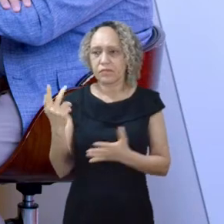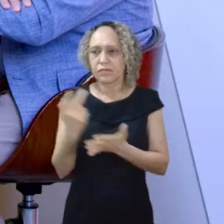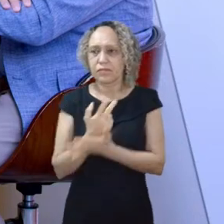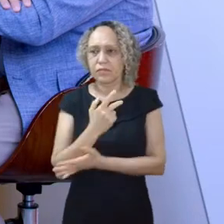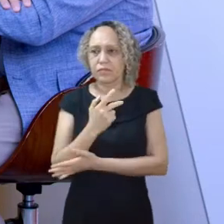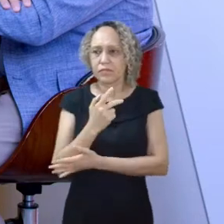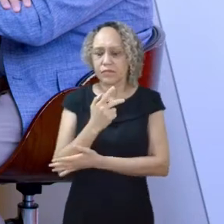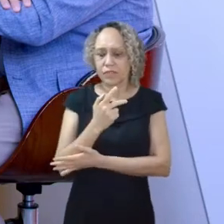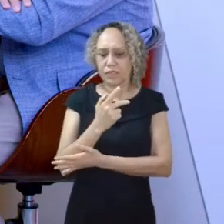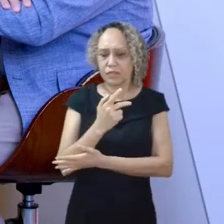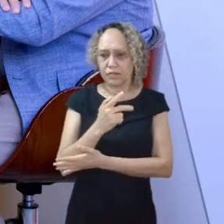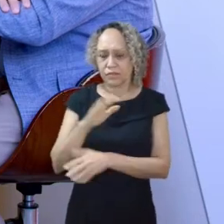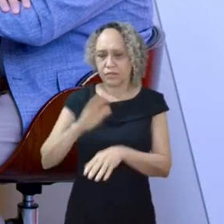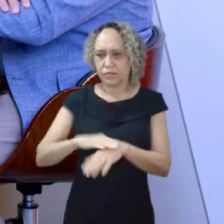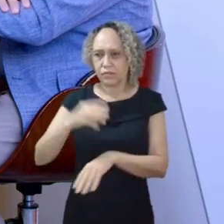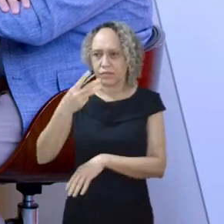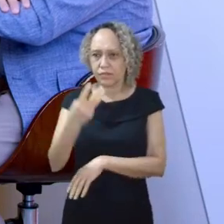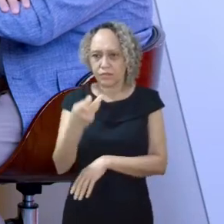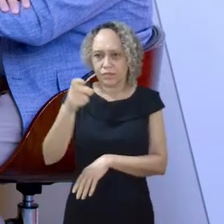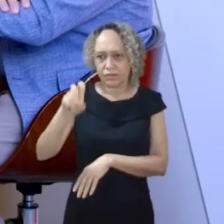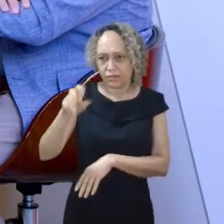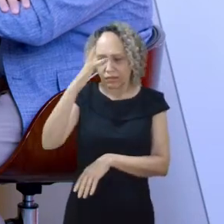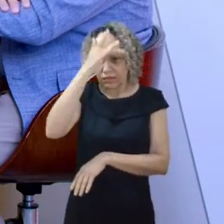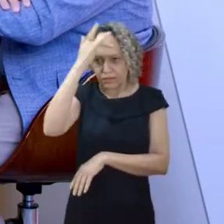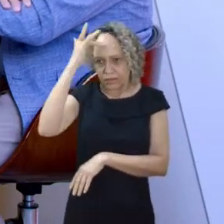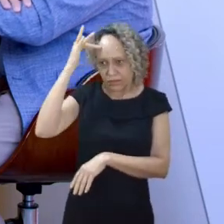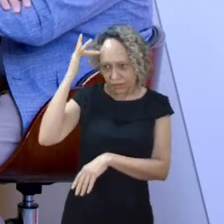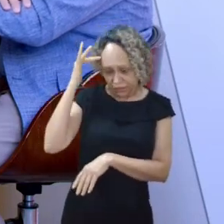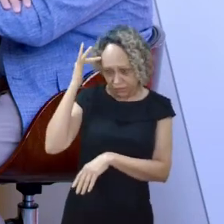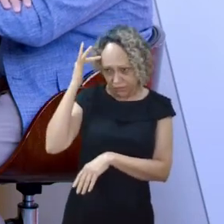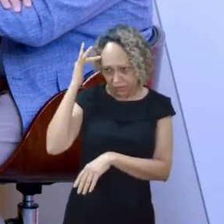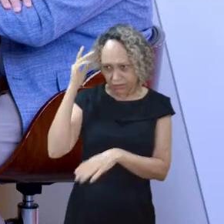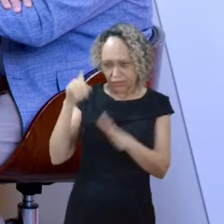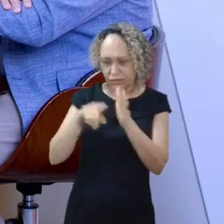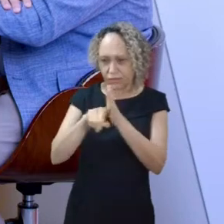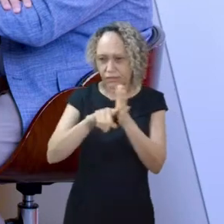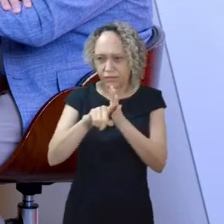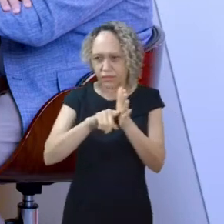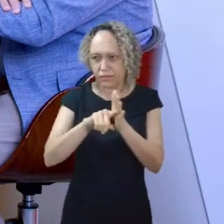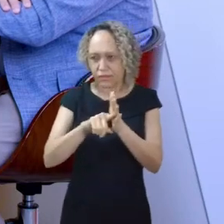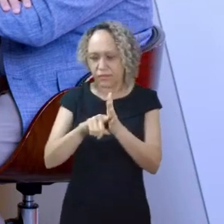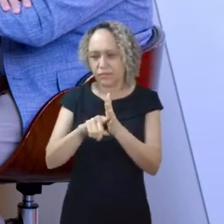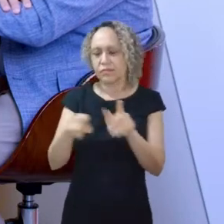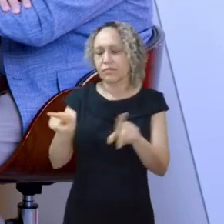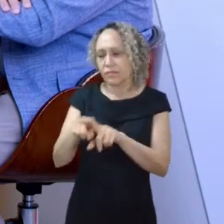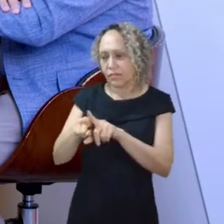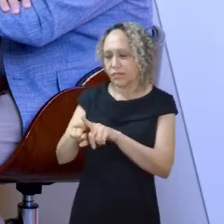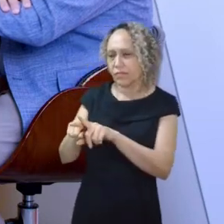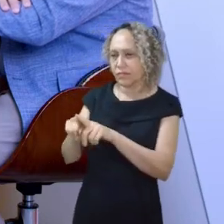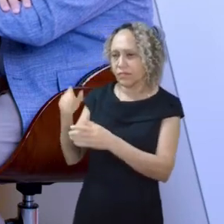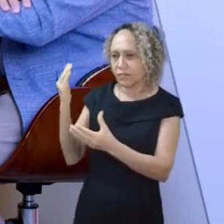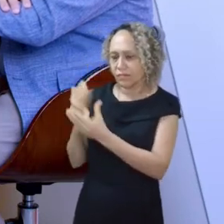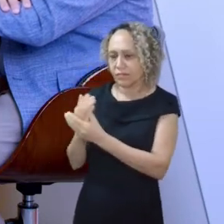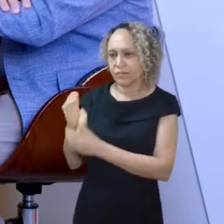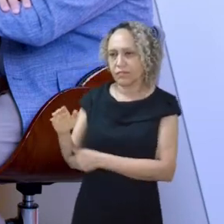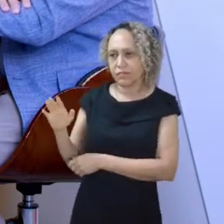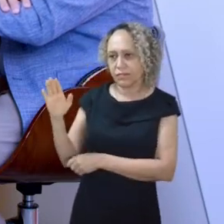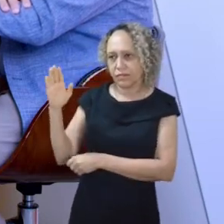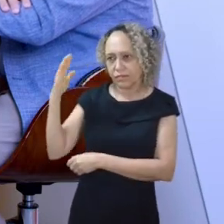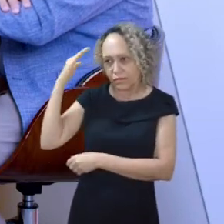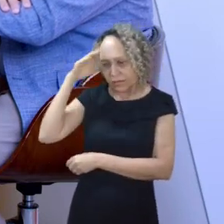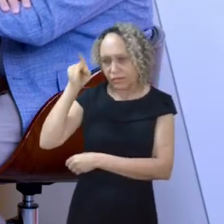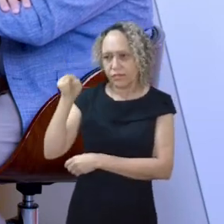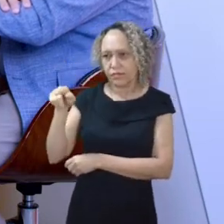35 pessoas aí no inquérito que indiciou Bolsonaro e outras 35 pessoas, 36